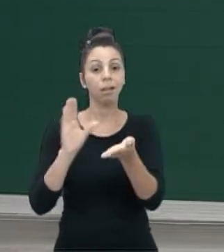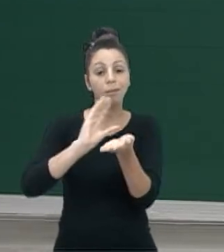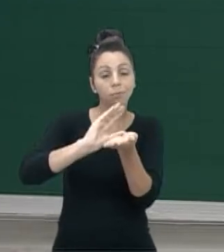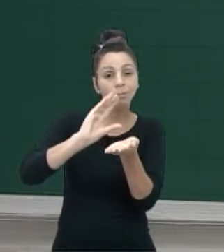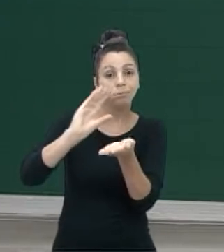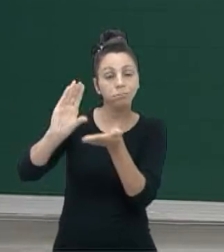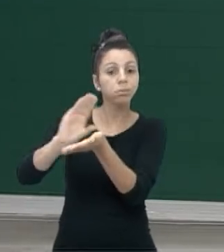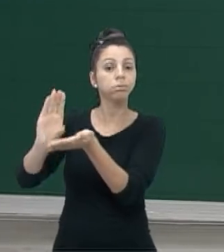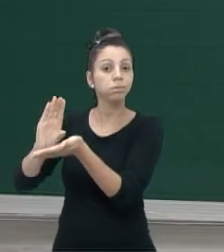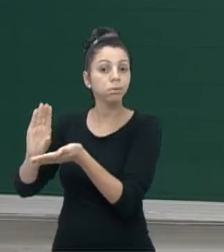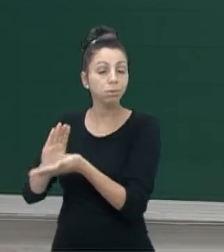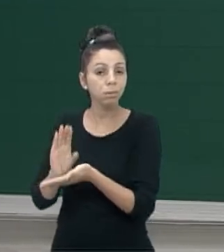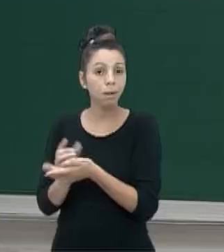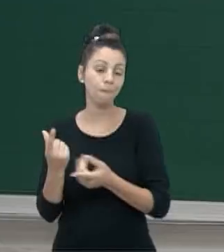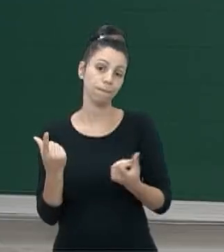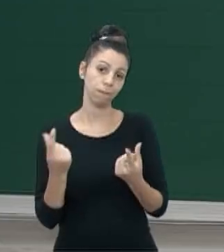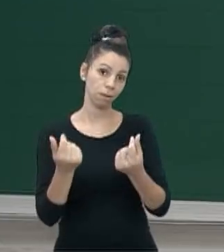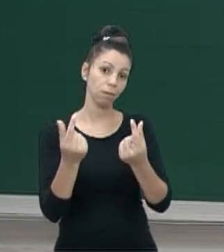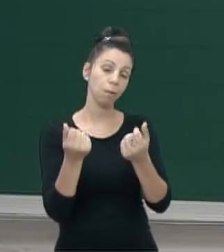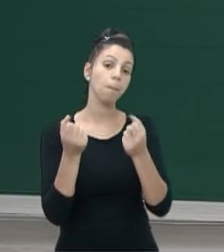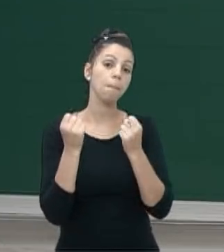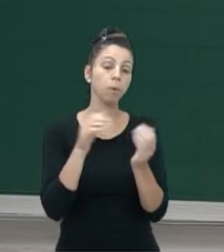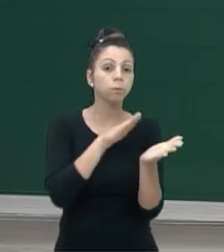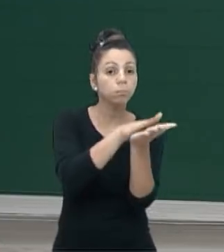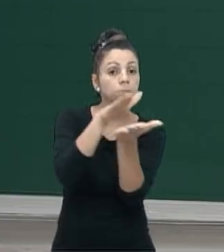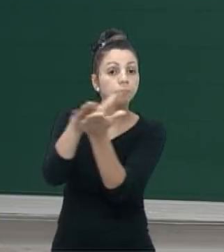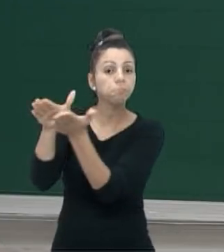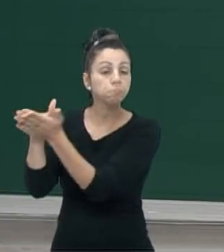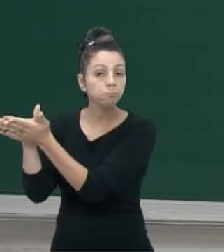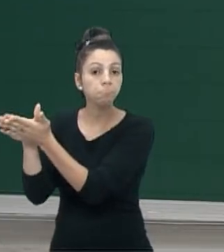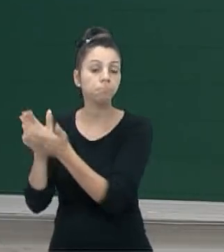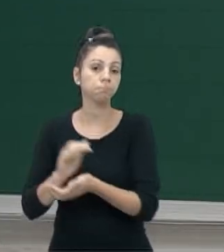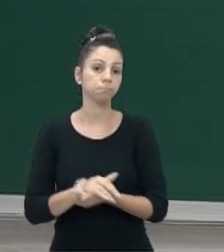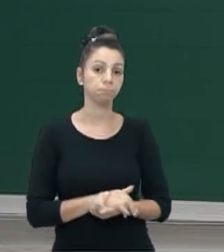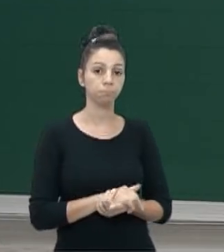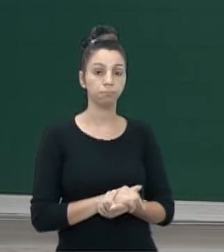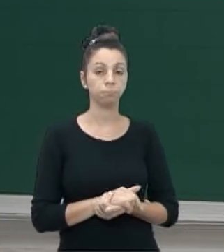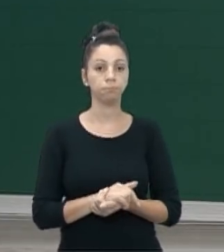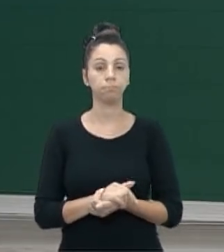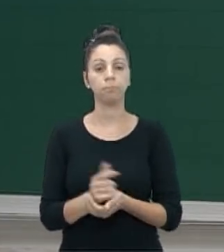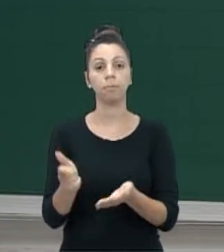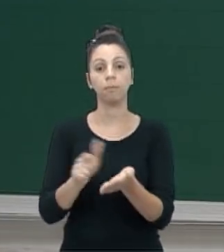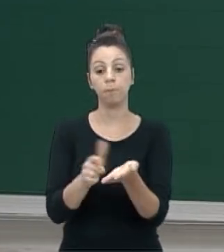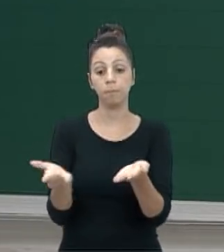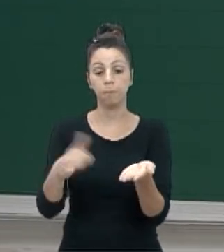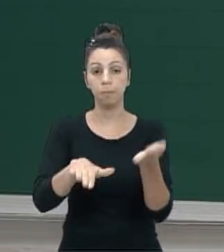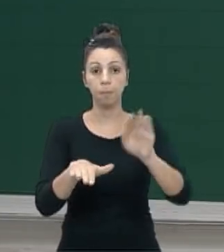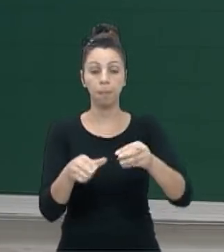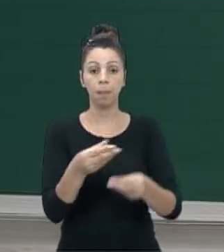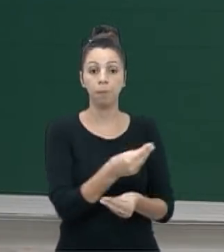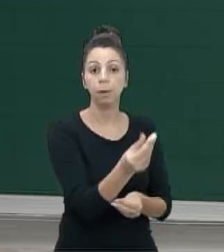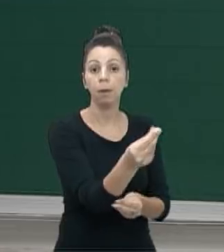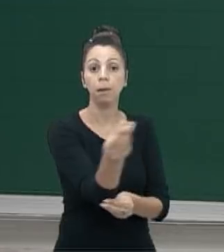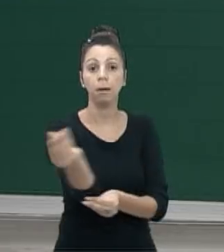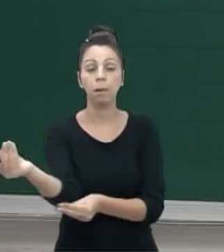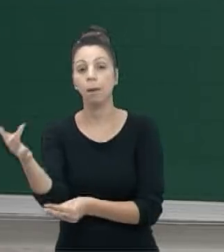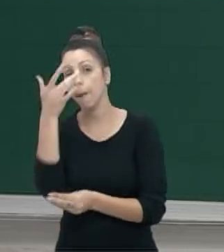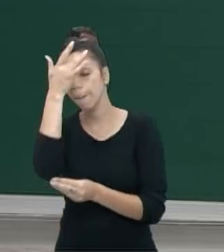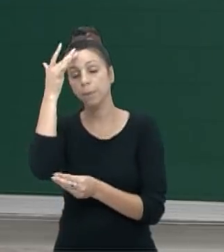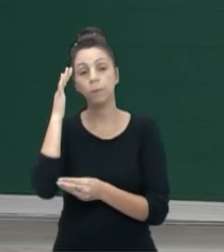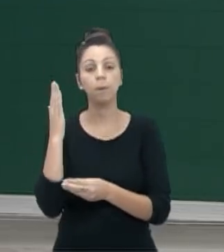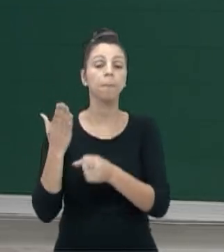desses folders, né? Financeiramente, quem poderia estar custeando aí para que esse folder fosse entregue para as pessoas